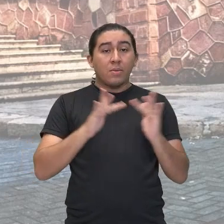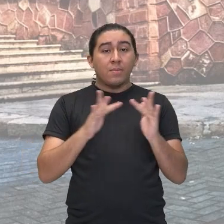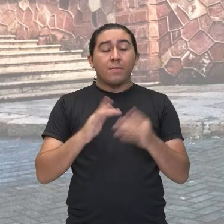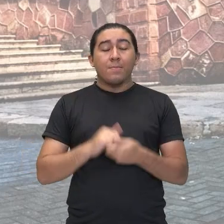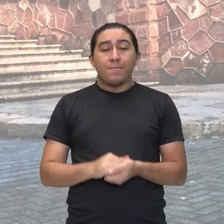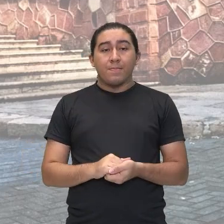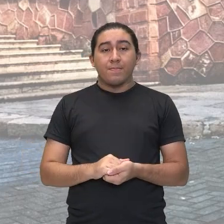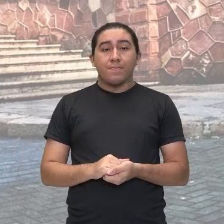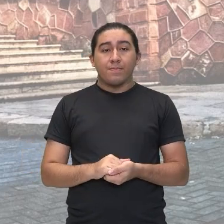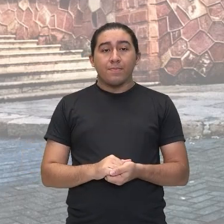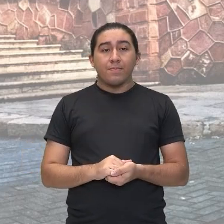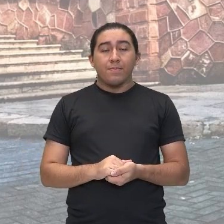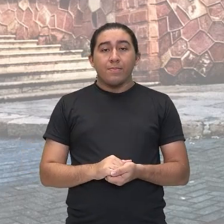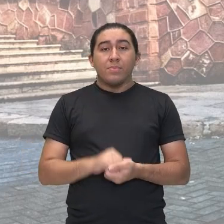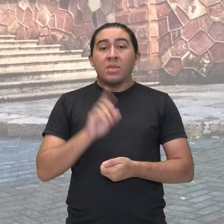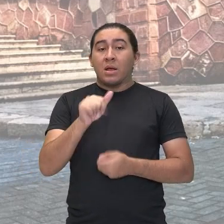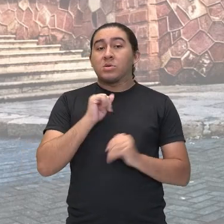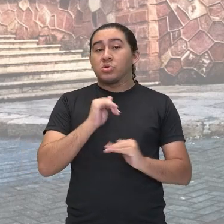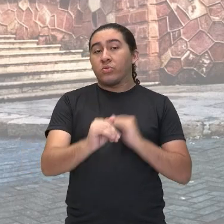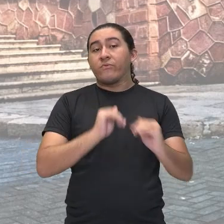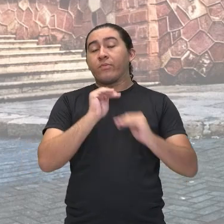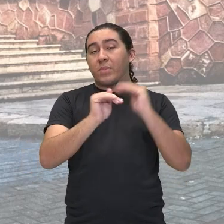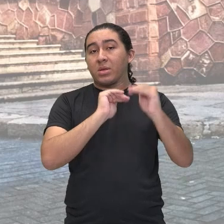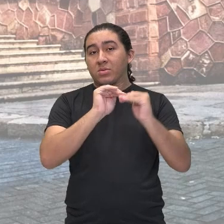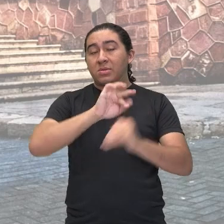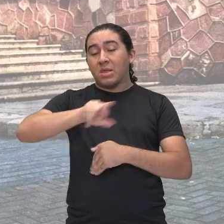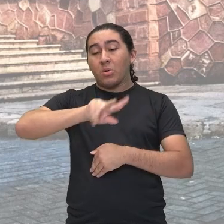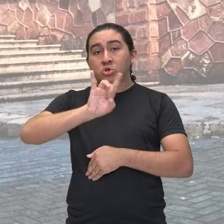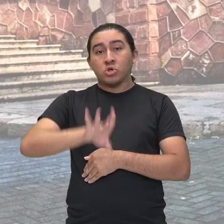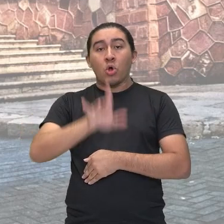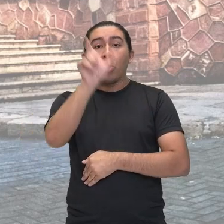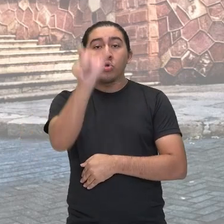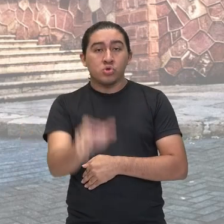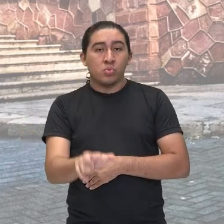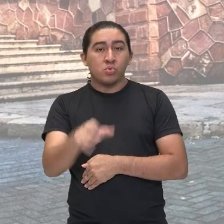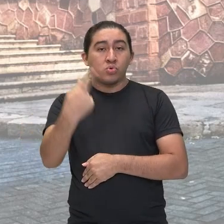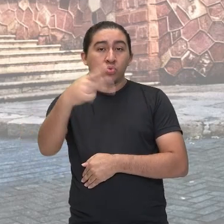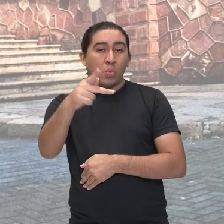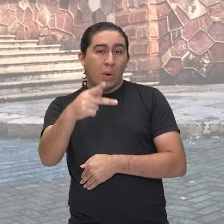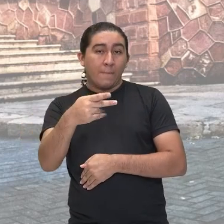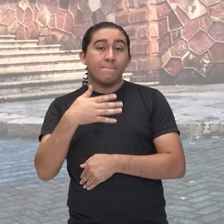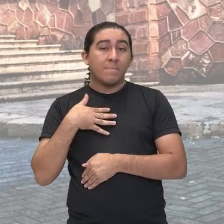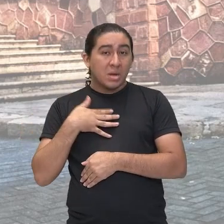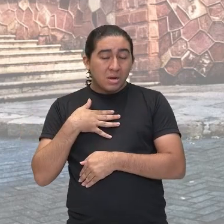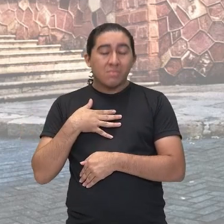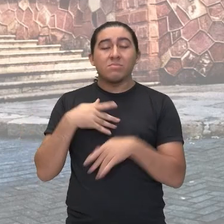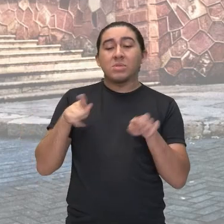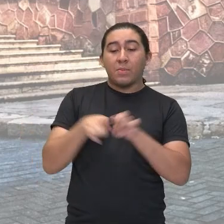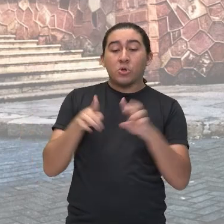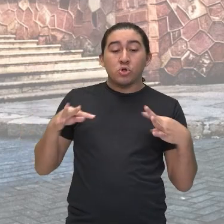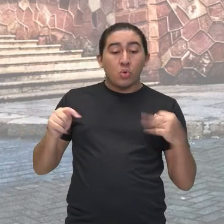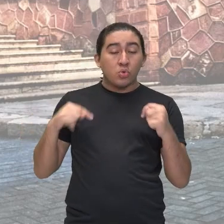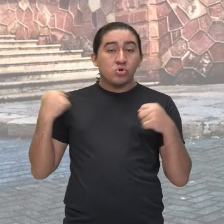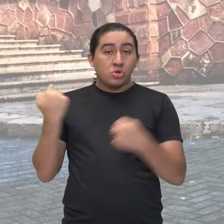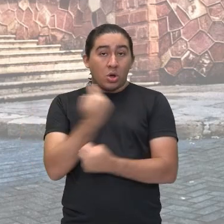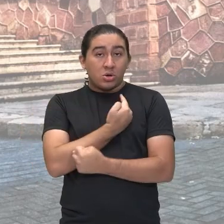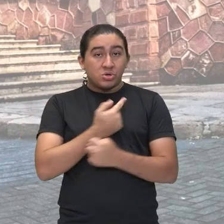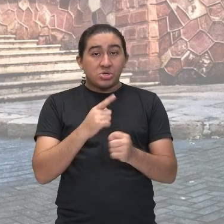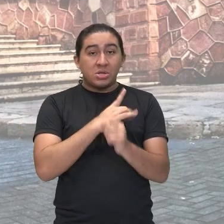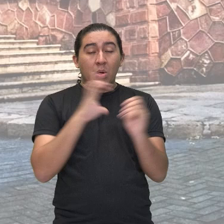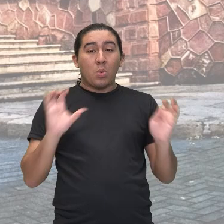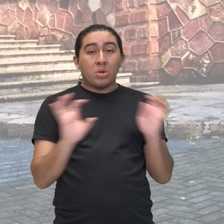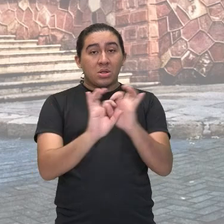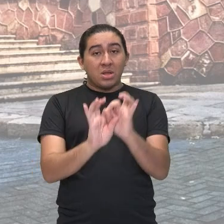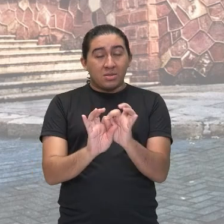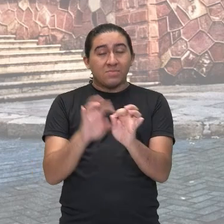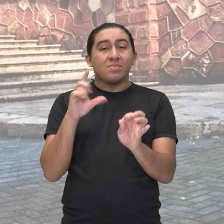é construção, não só sua, não só minha, mas de todos nós que estamos conectados e que